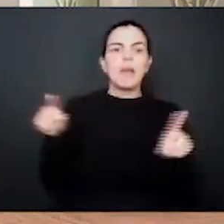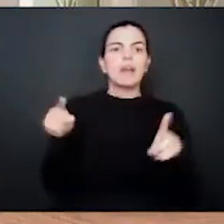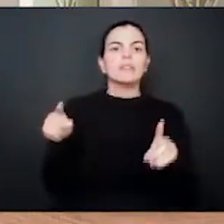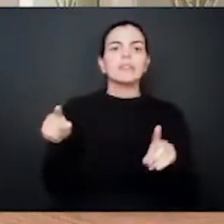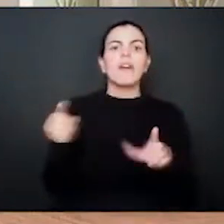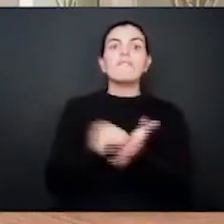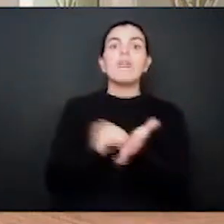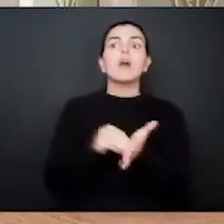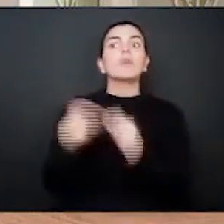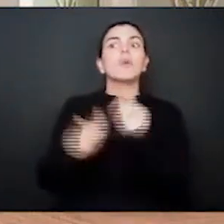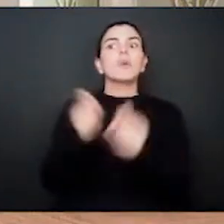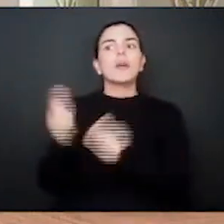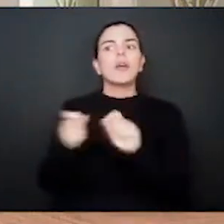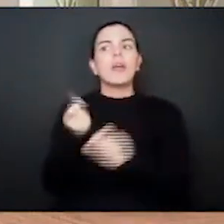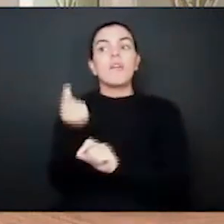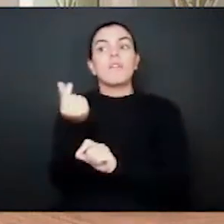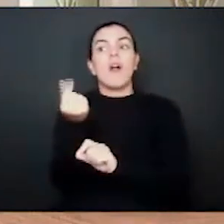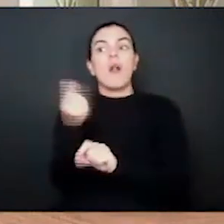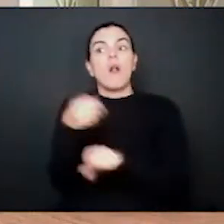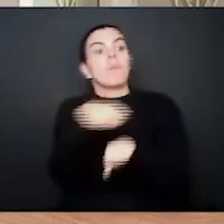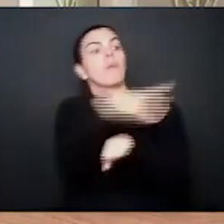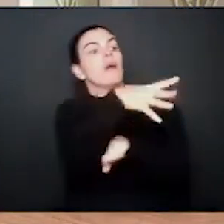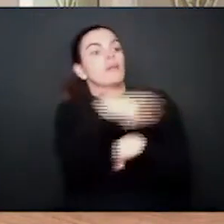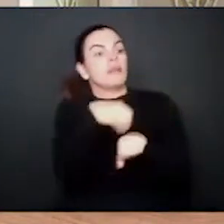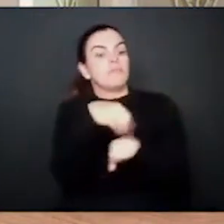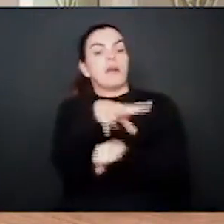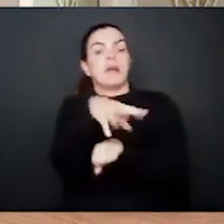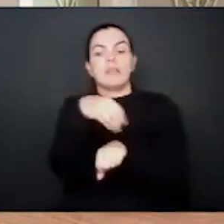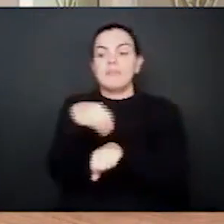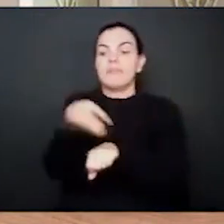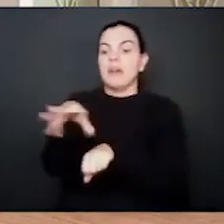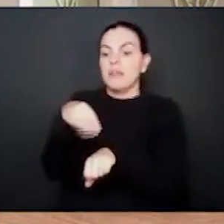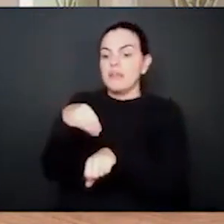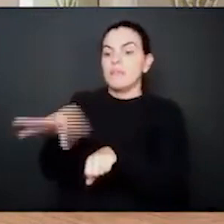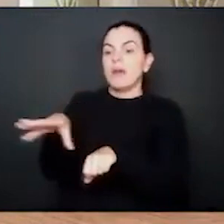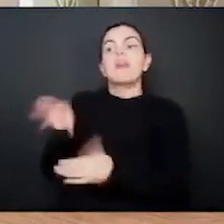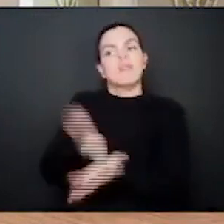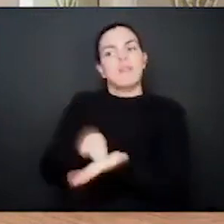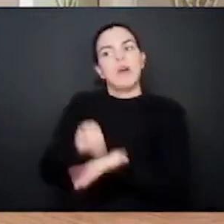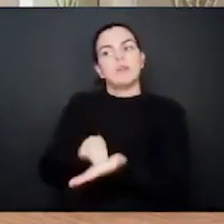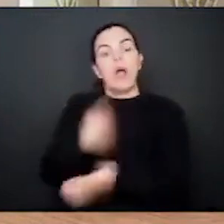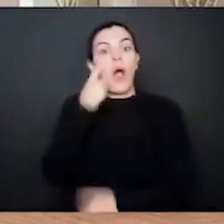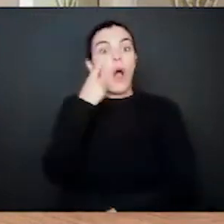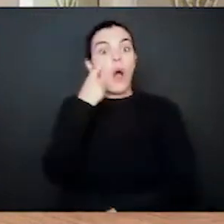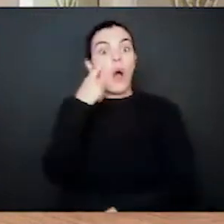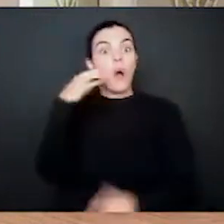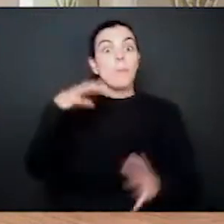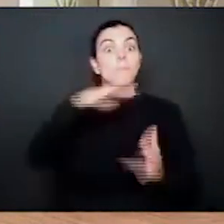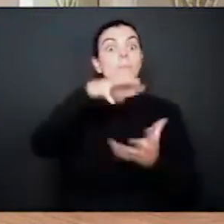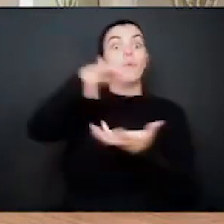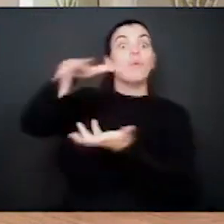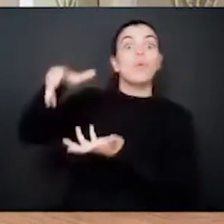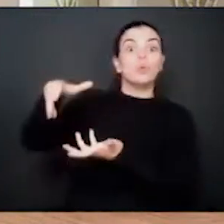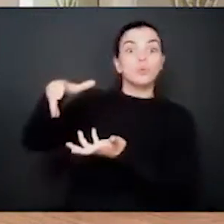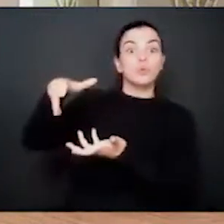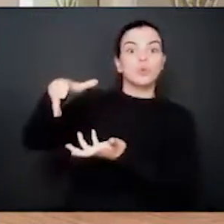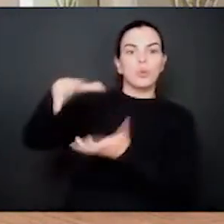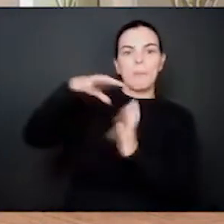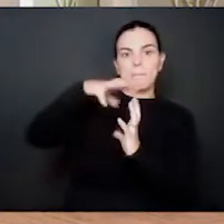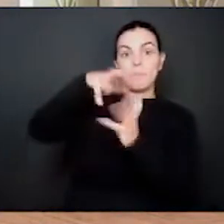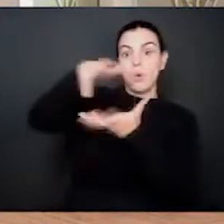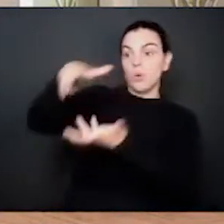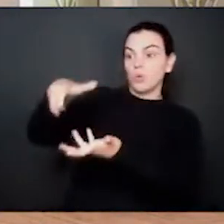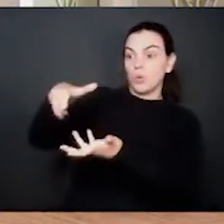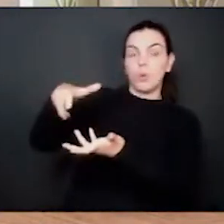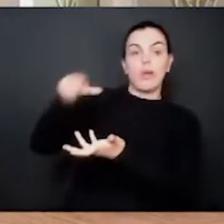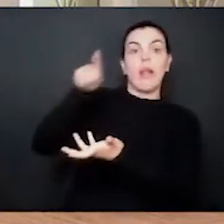superior? Nós temos, você veja, no mundo inteiro, nós temos que nos basear o que tem de melhor no mundo. A educação americana, a